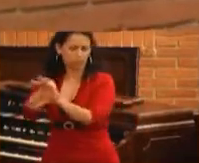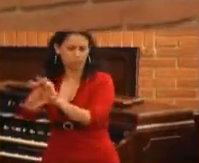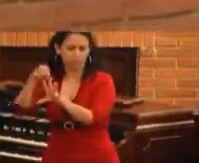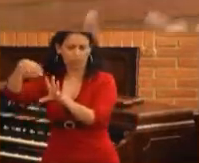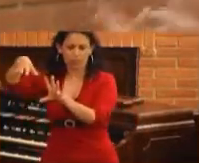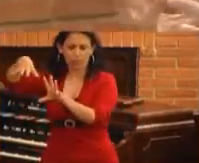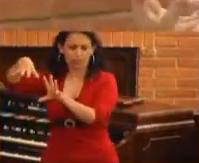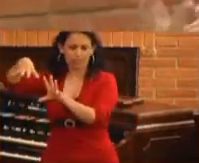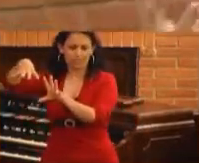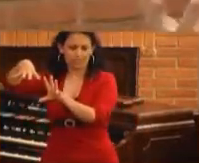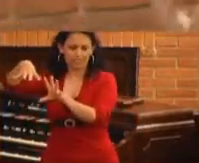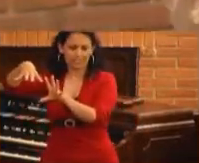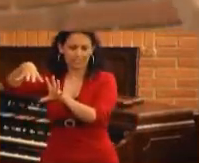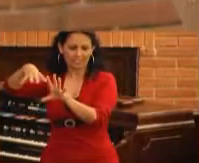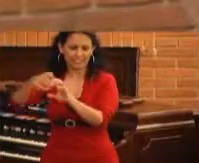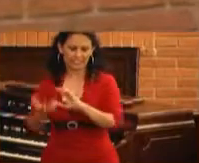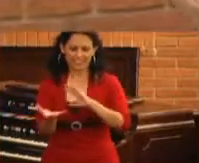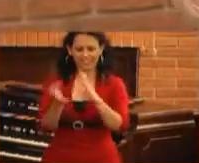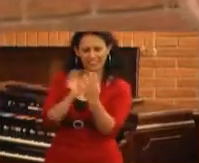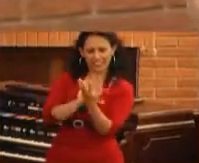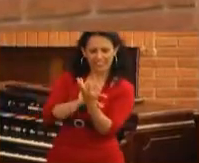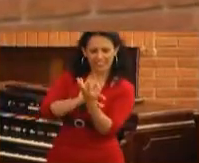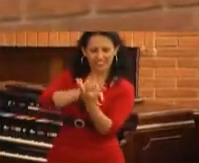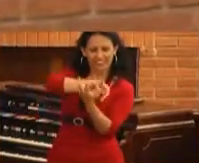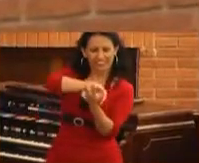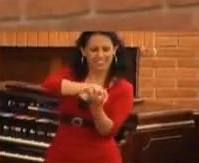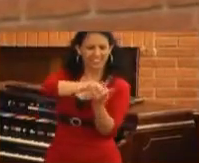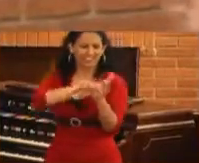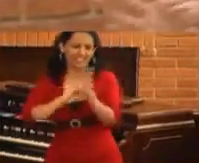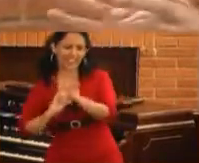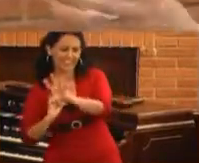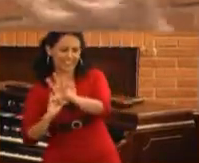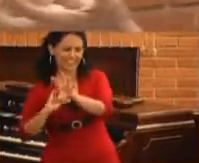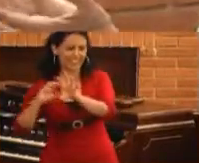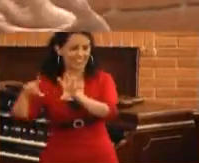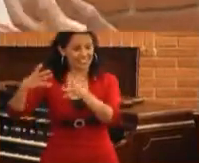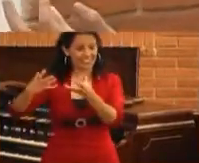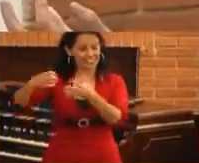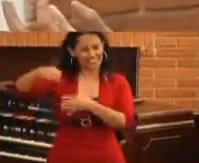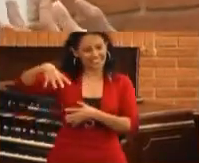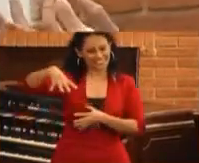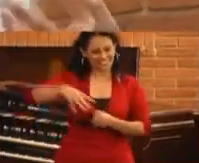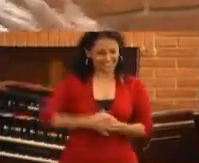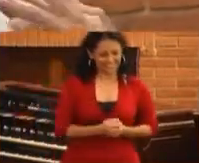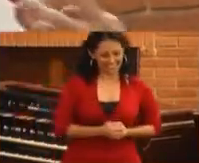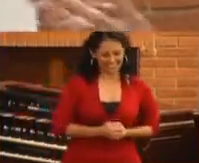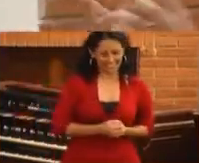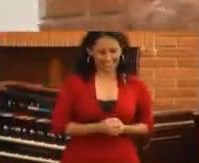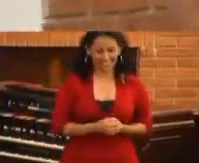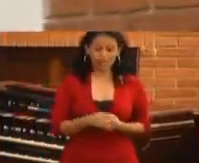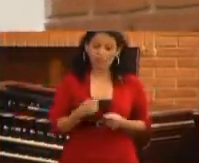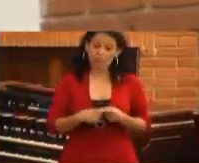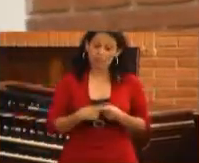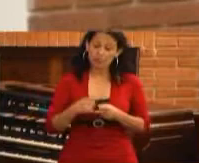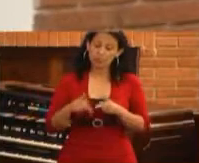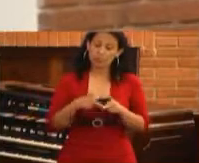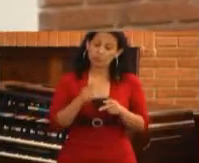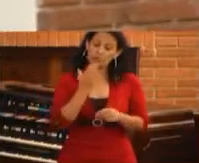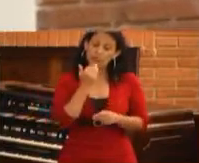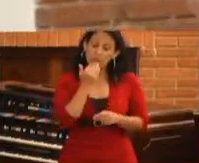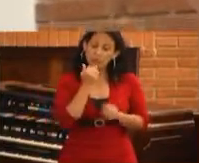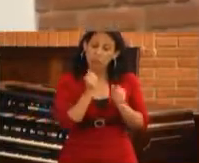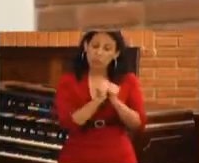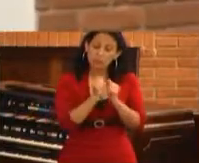E por que que uma pessoa gosta de farelos e come com porcos e outro